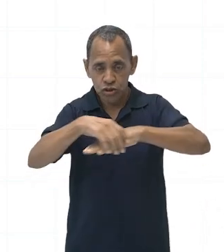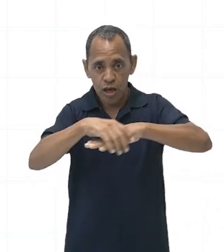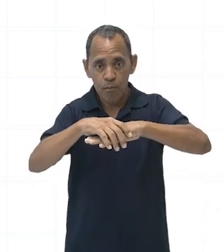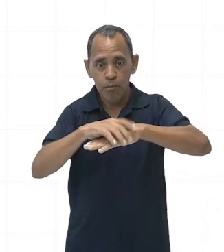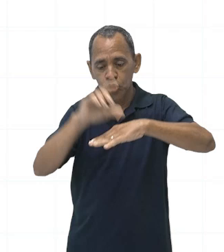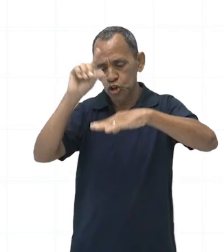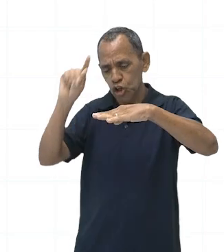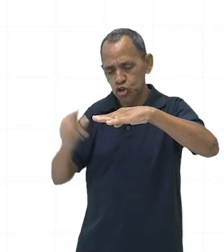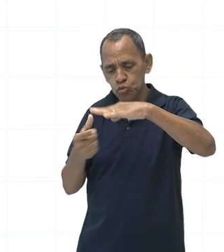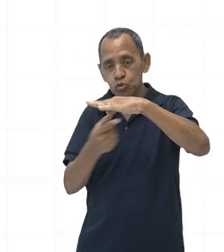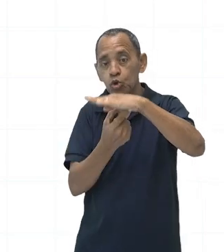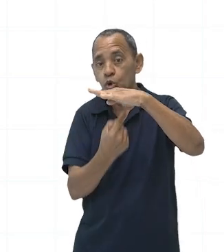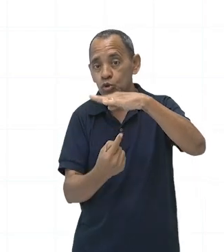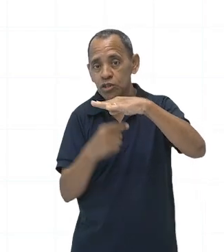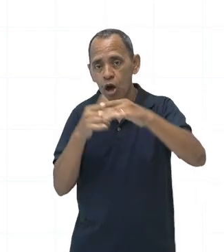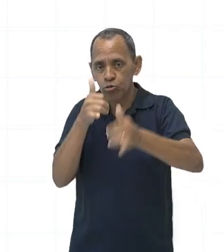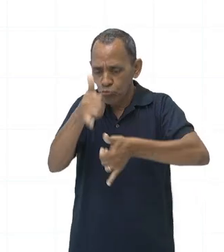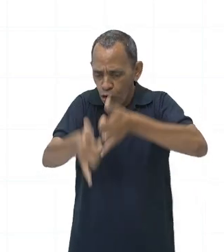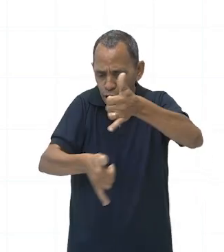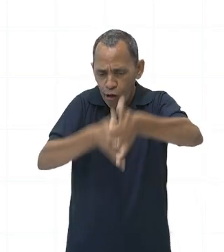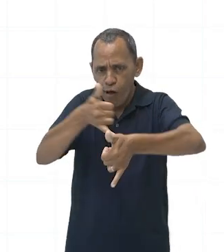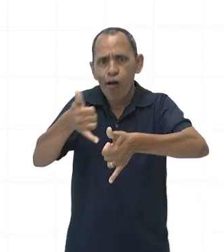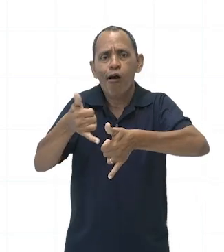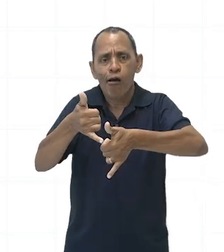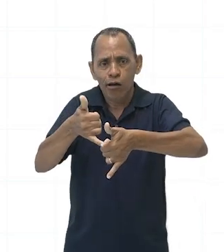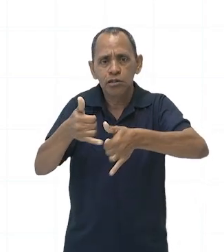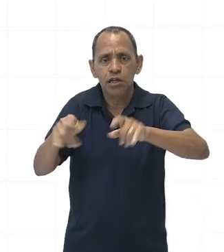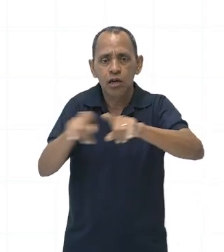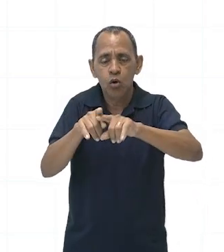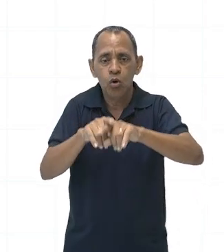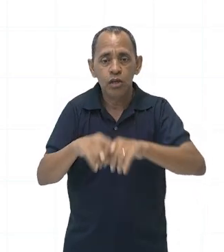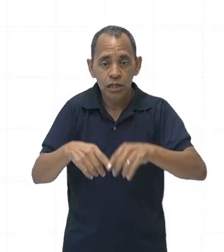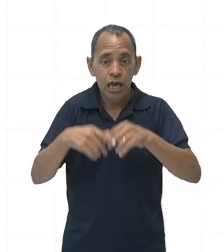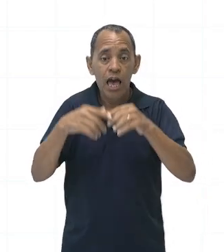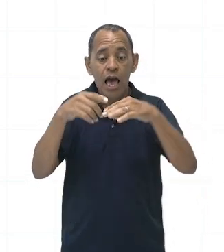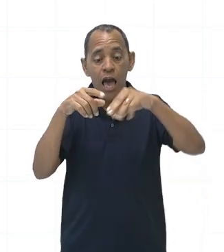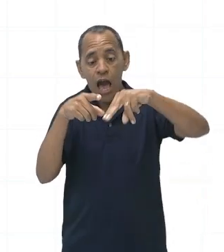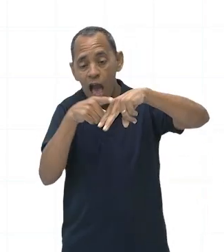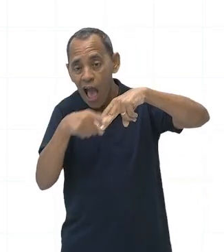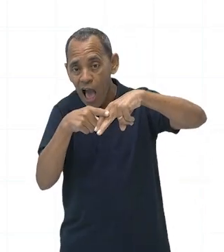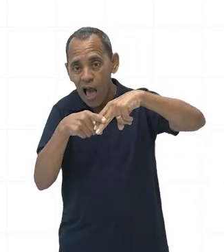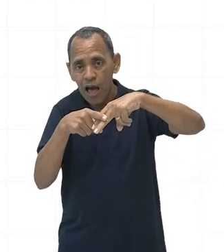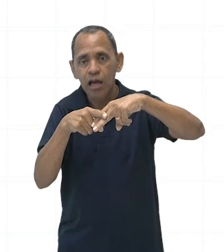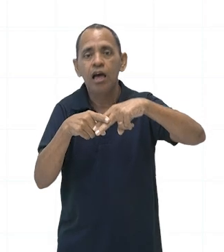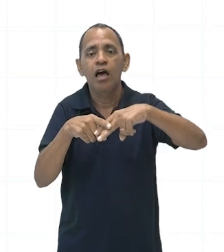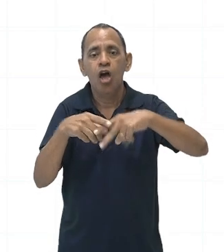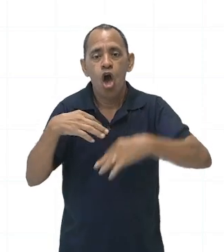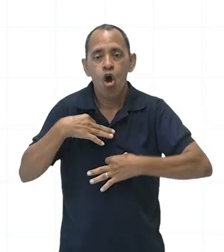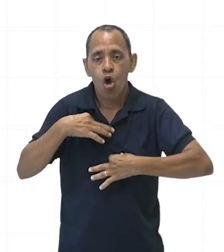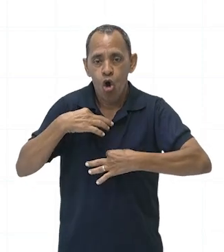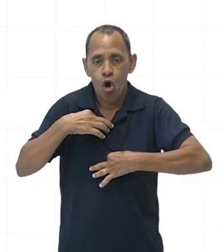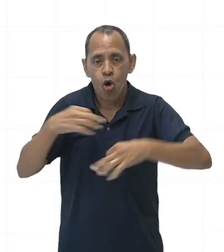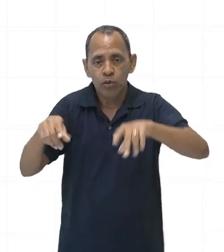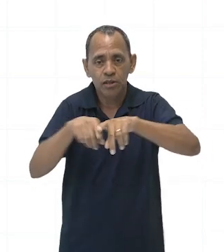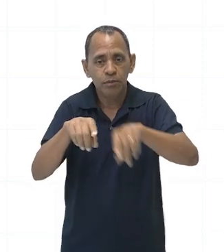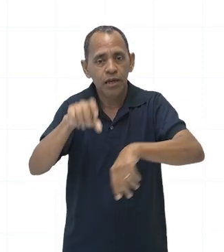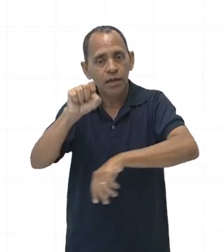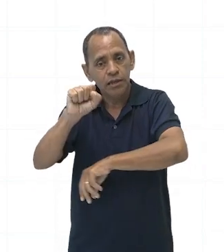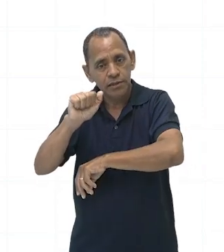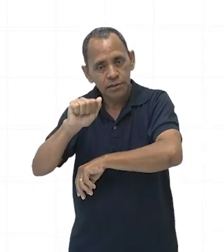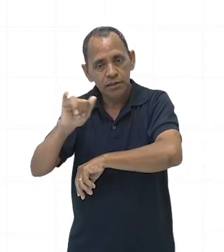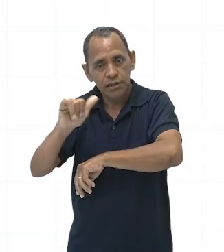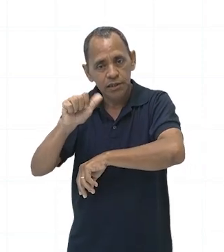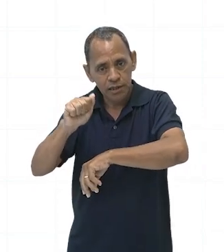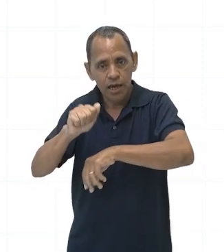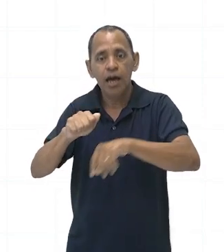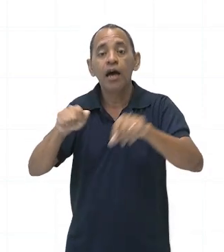saias para desenvolver melhor a sua dança. Então, ela fez uma grande revolução, né? Ela tirou os